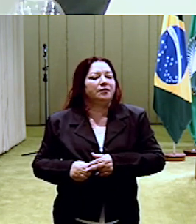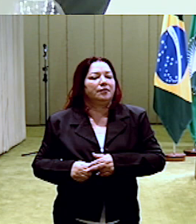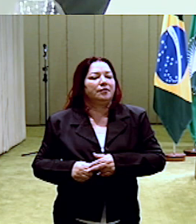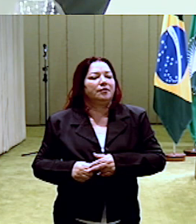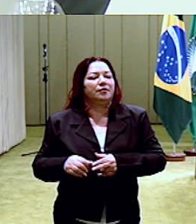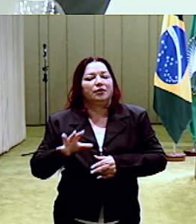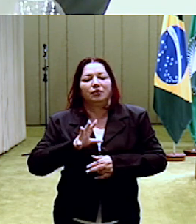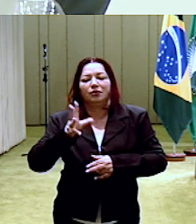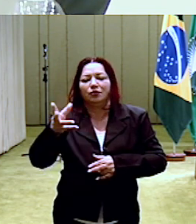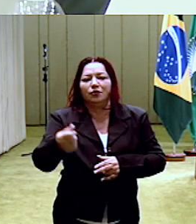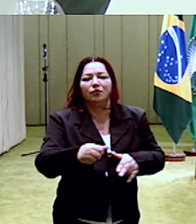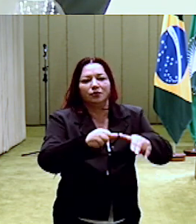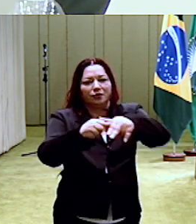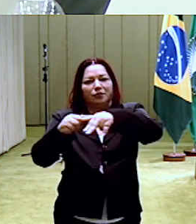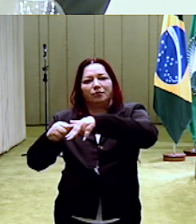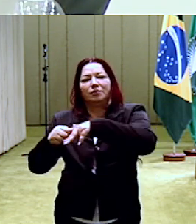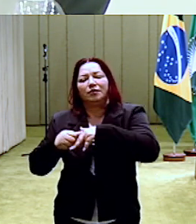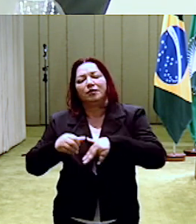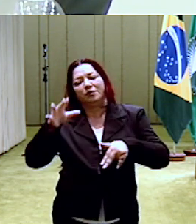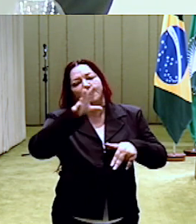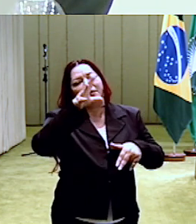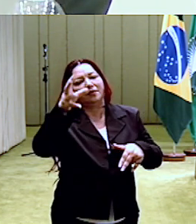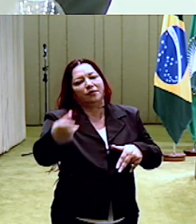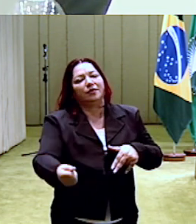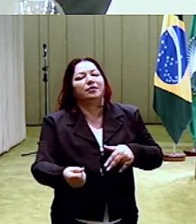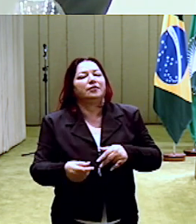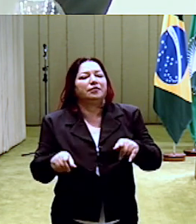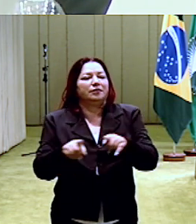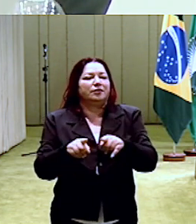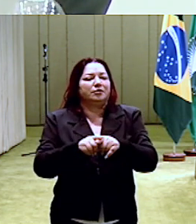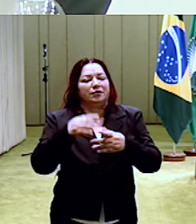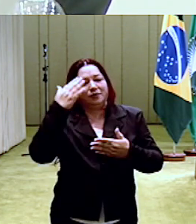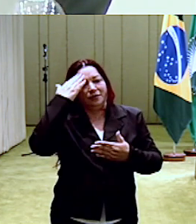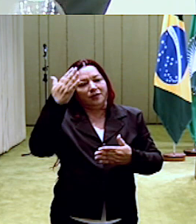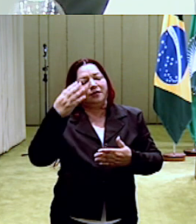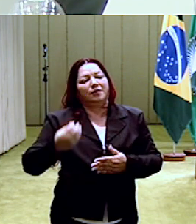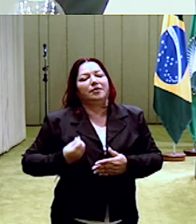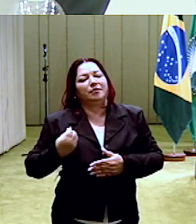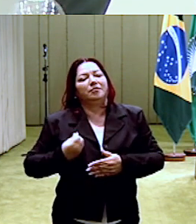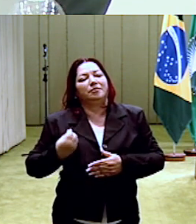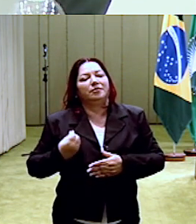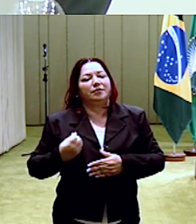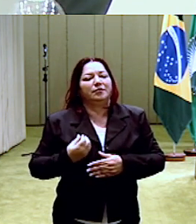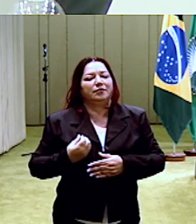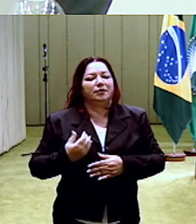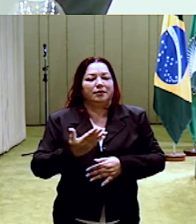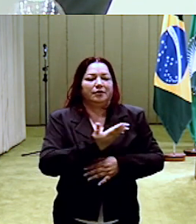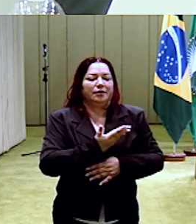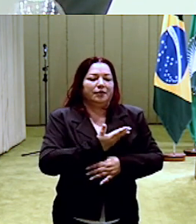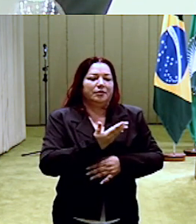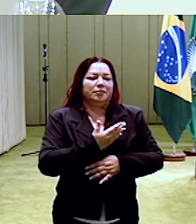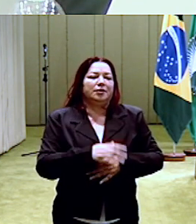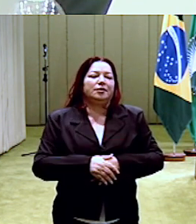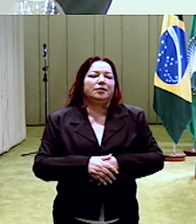agradeço a presença de todos os embaixadores e diplomatas africanos. Também agradecer a presença da minha amiga, colega